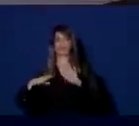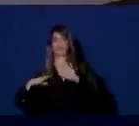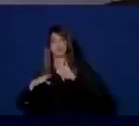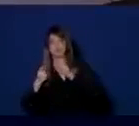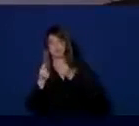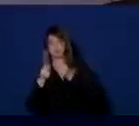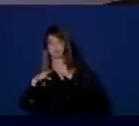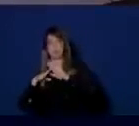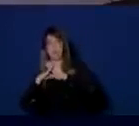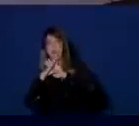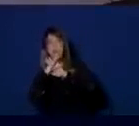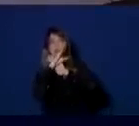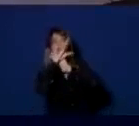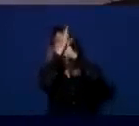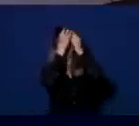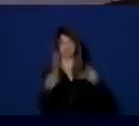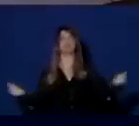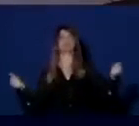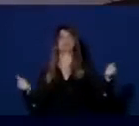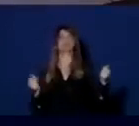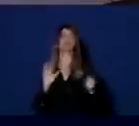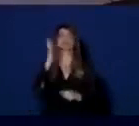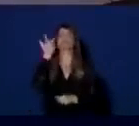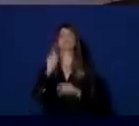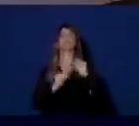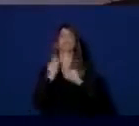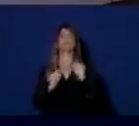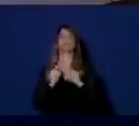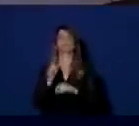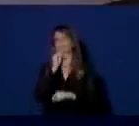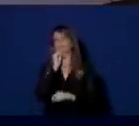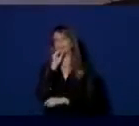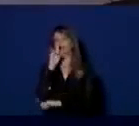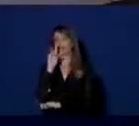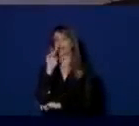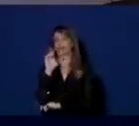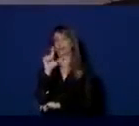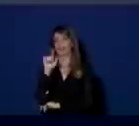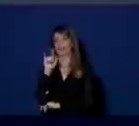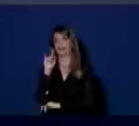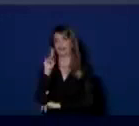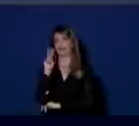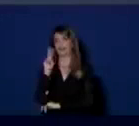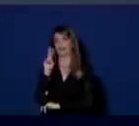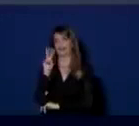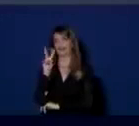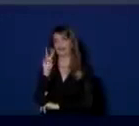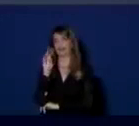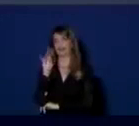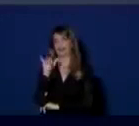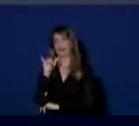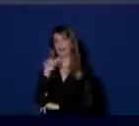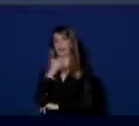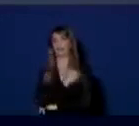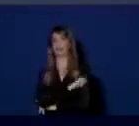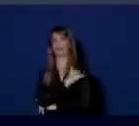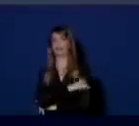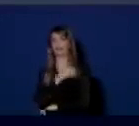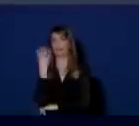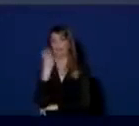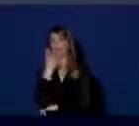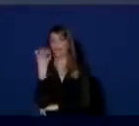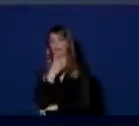preço, derretendo? O que aconteceu com esses busted converts? Pega, por exemplo, um Delivery Hero. Delivery Hero, quarta maior